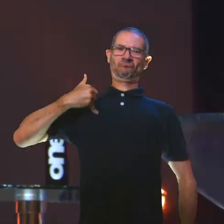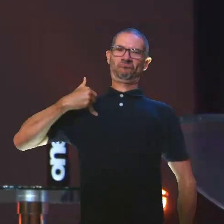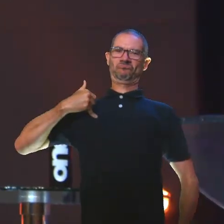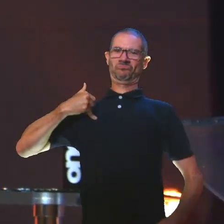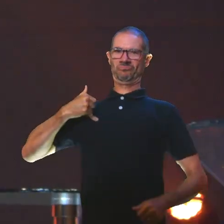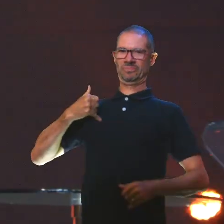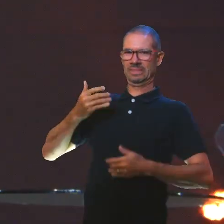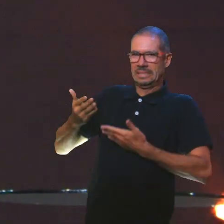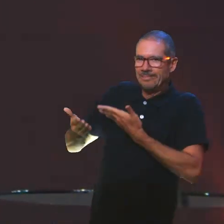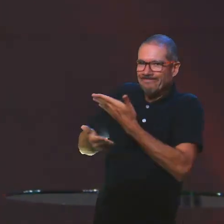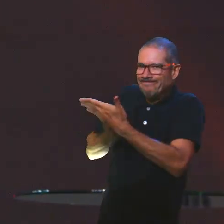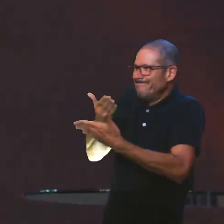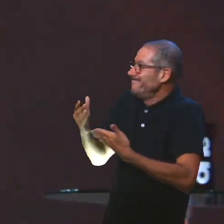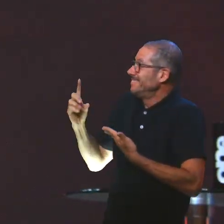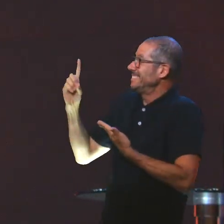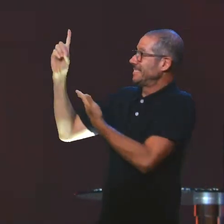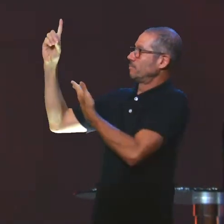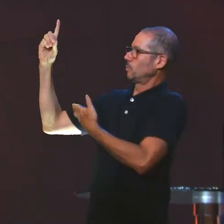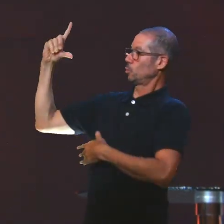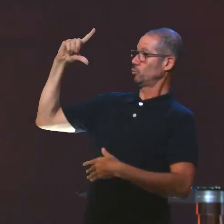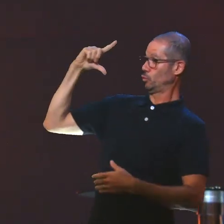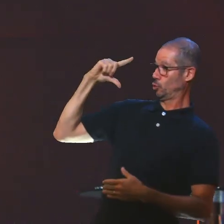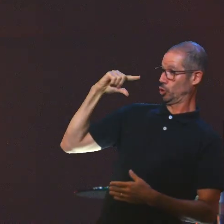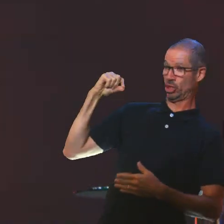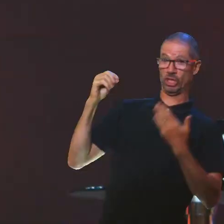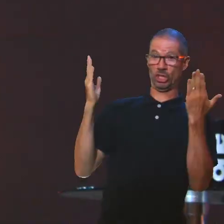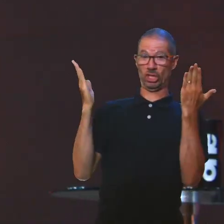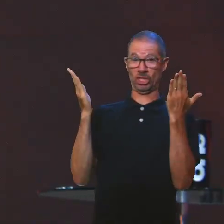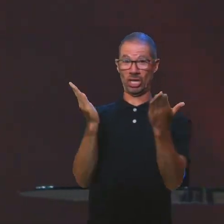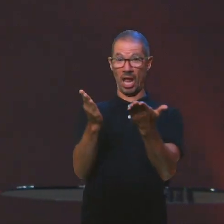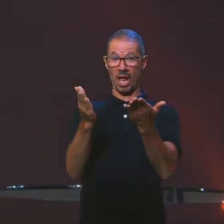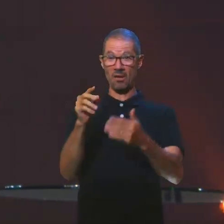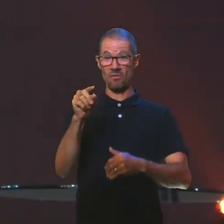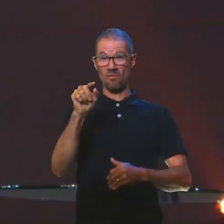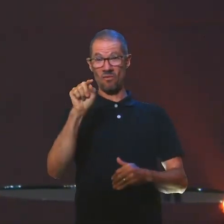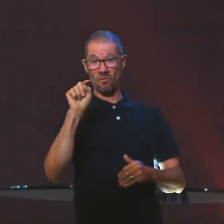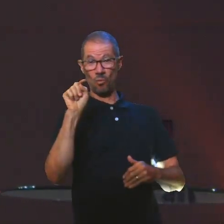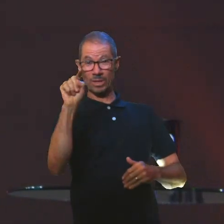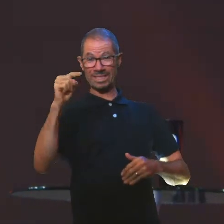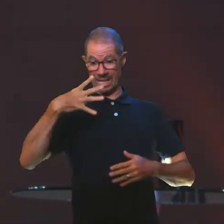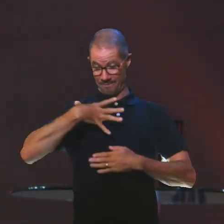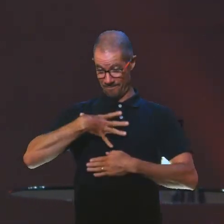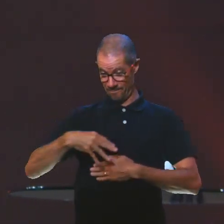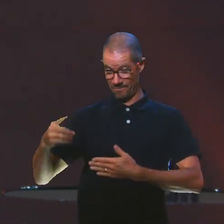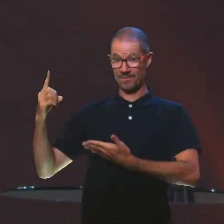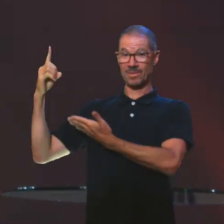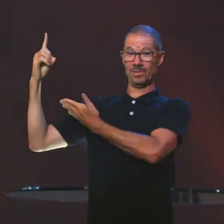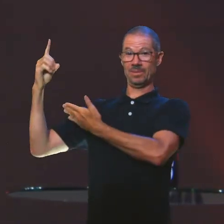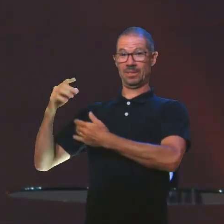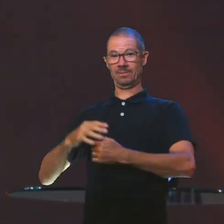relacionamento com Deus, mas Ele já nos escolheu. Você é filho de Deus.